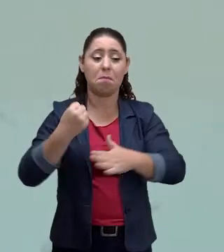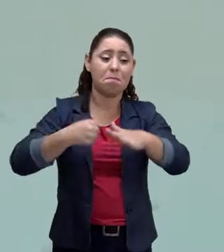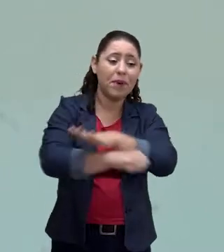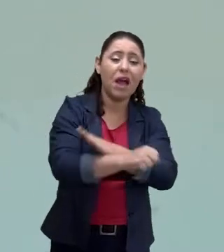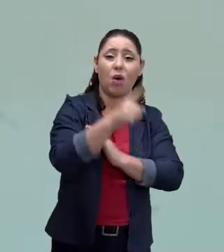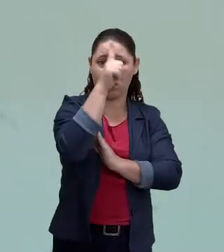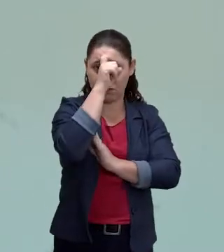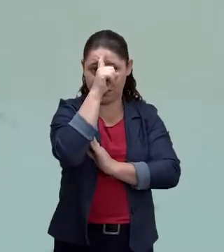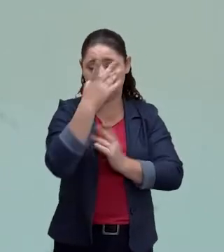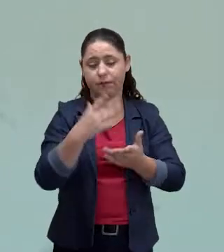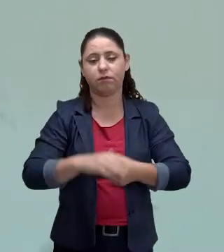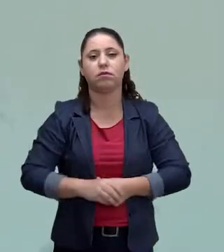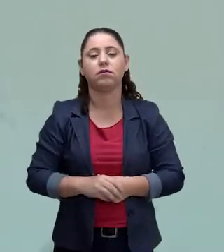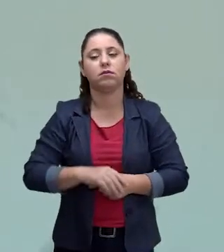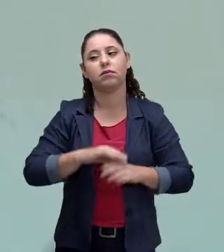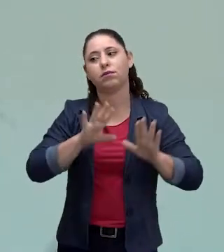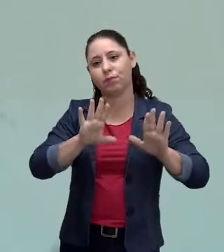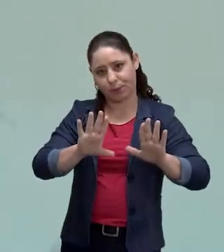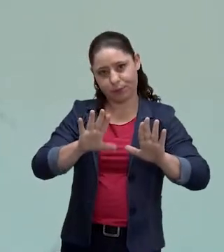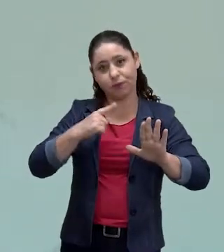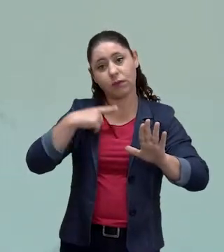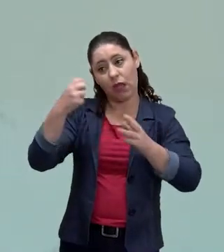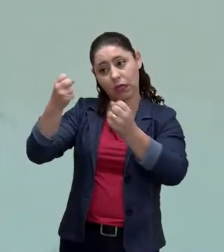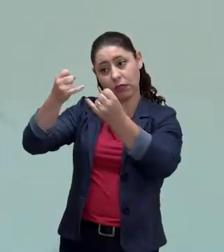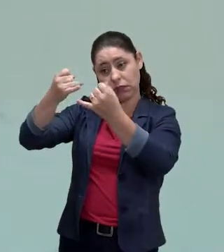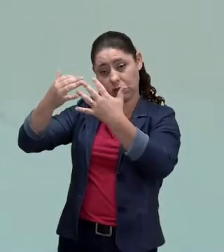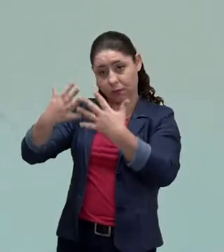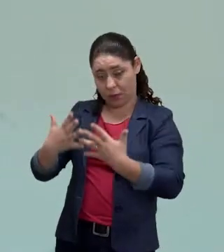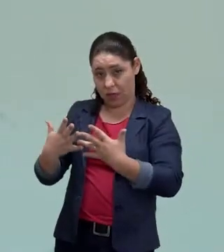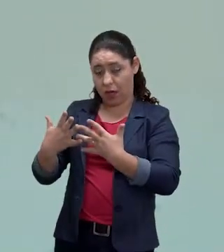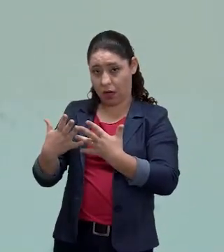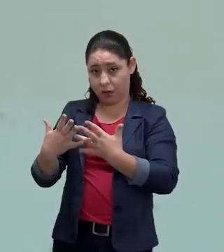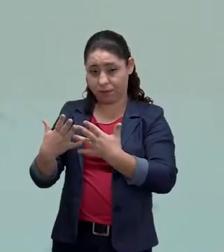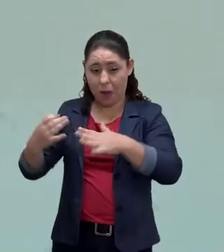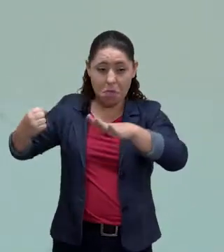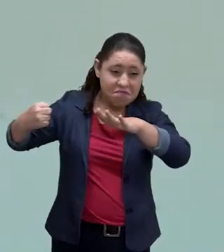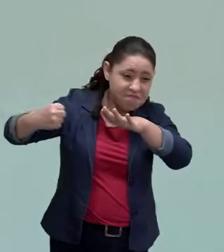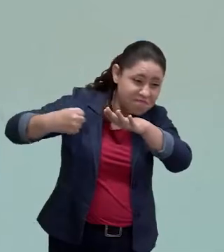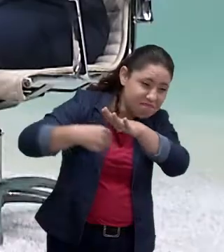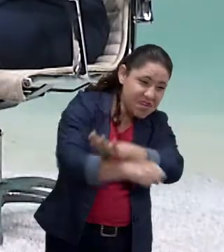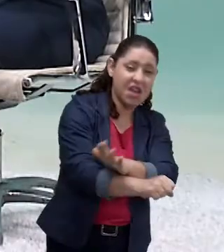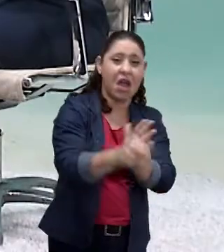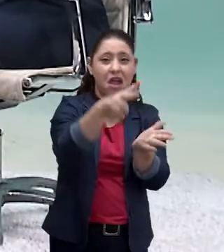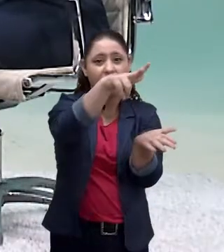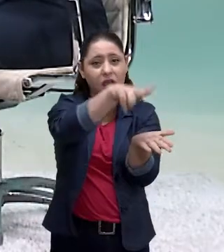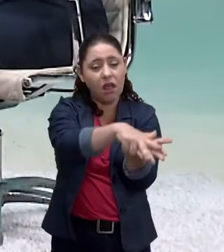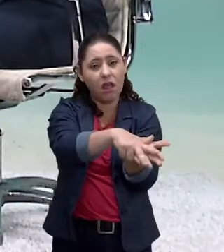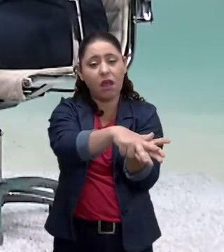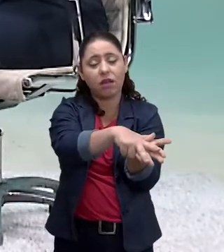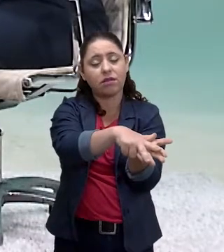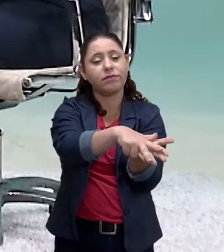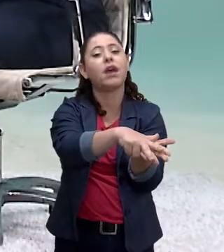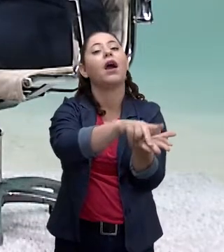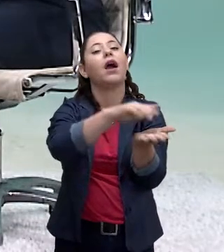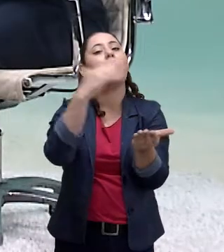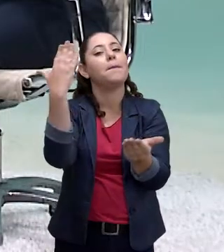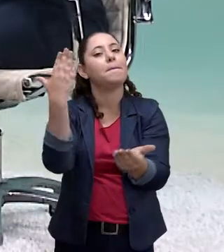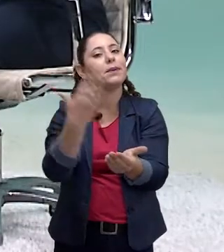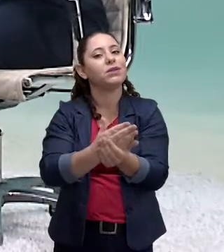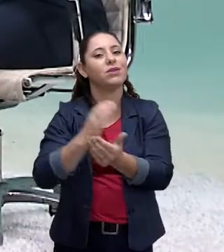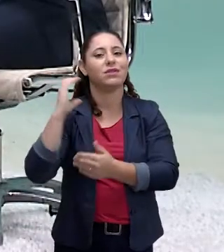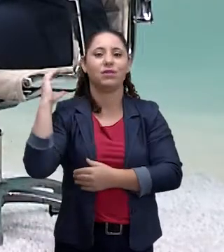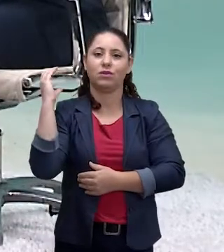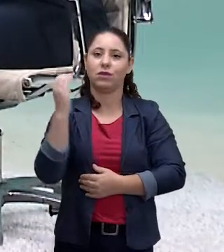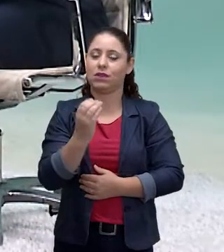internar. E aí a gente sempre costuma explicar, a internação compulsória contra a vontade é um instituto de